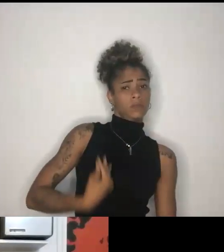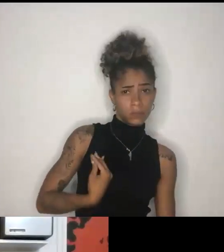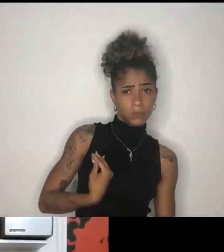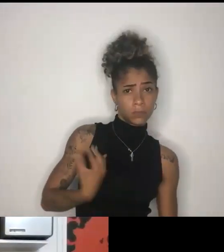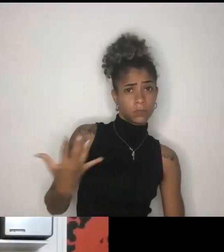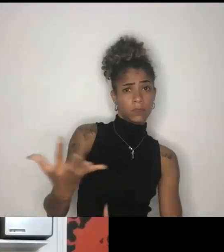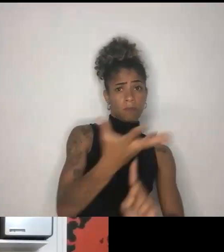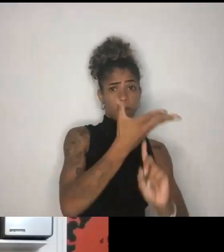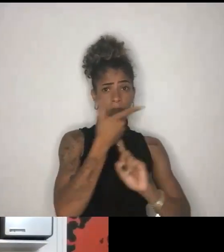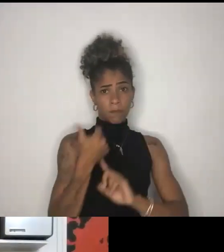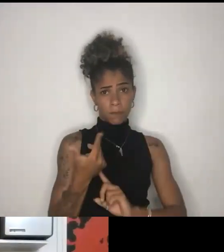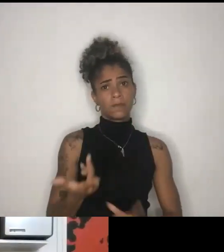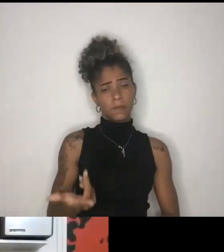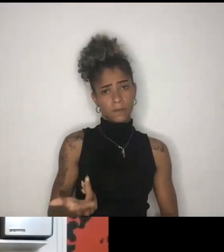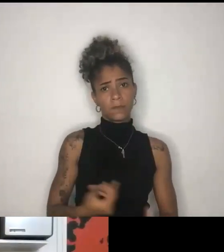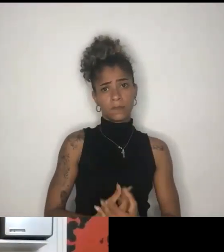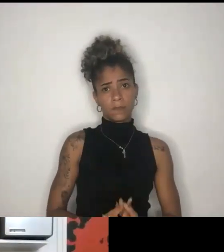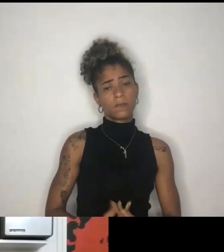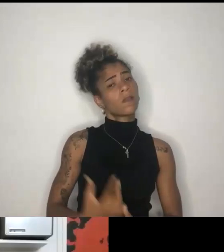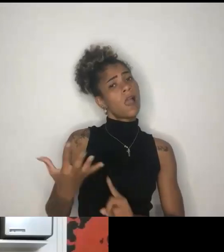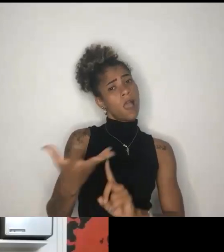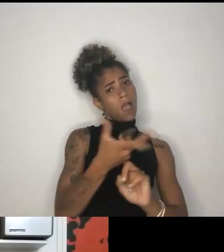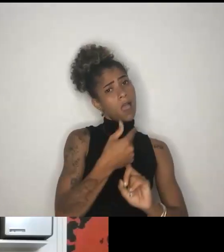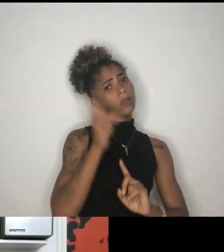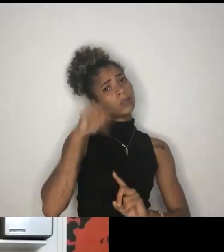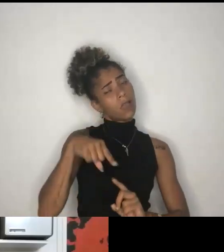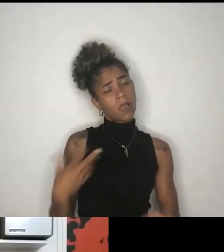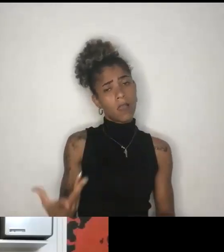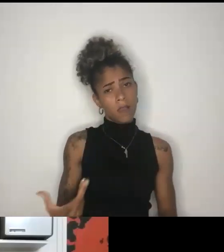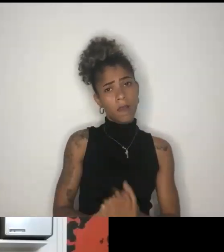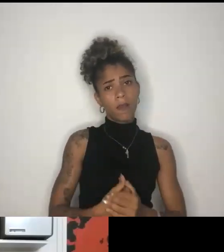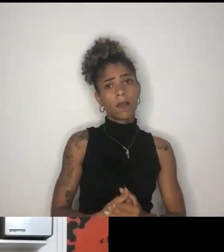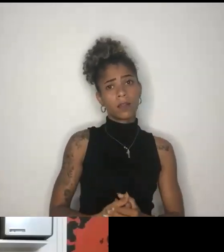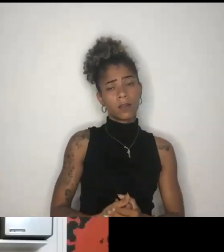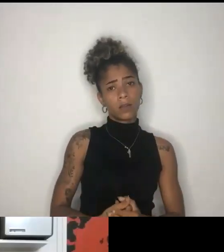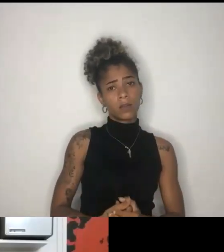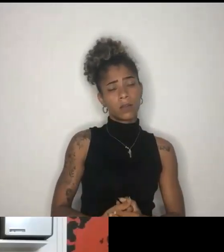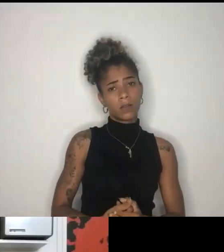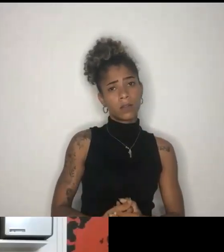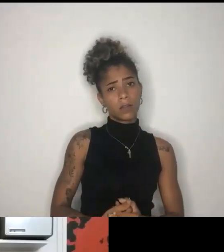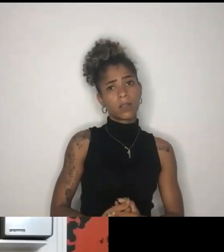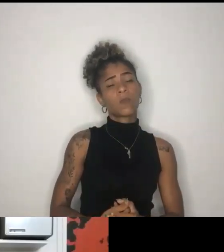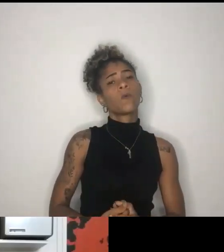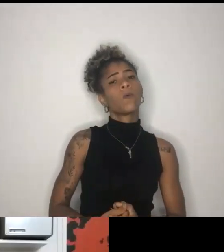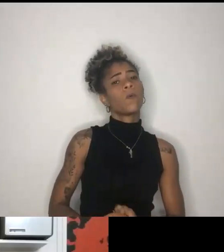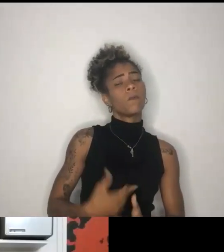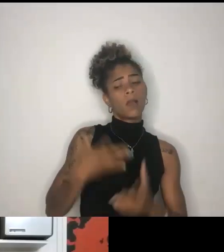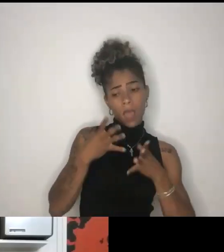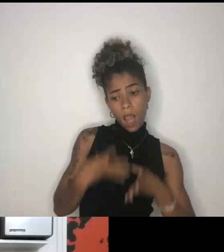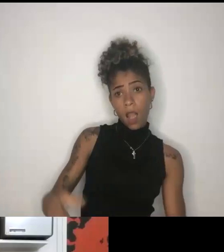arte ele tá muito presente na arte a arte é uma coisa que é um elemento assim uma linguagem que ela é feita